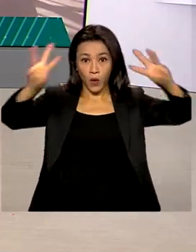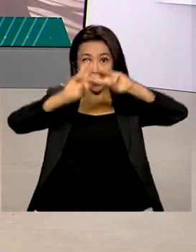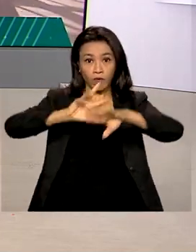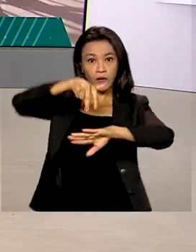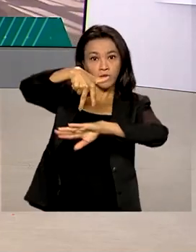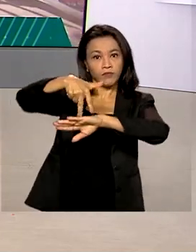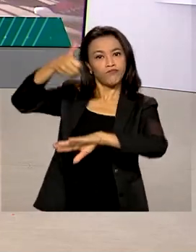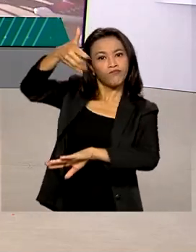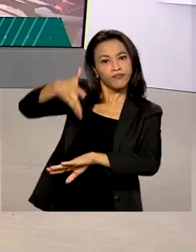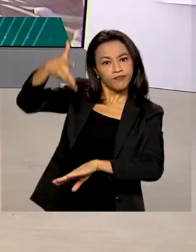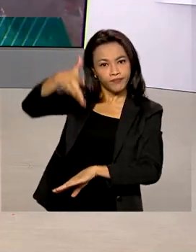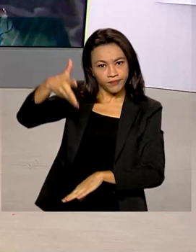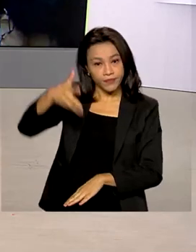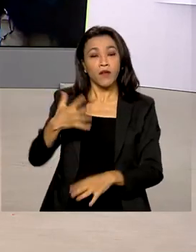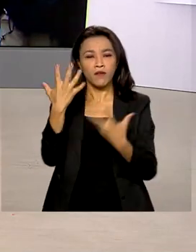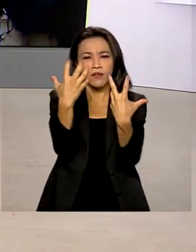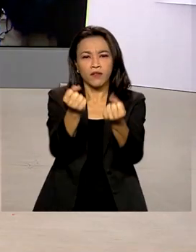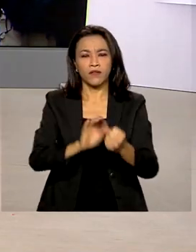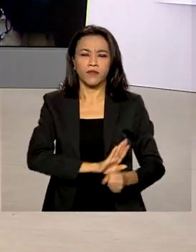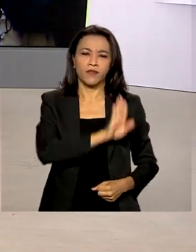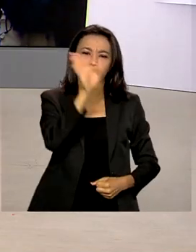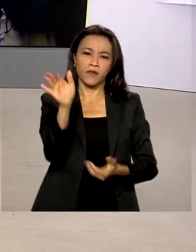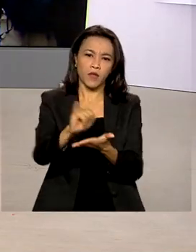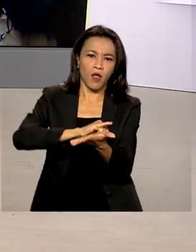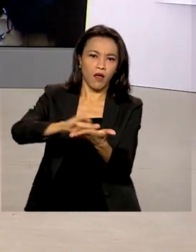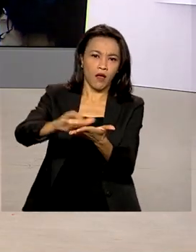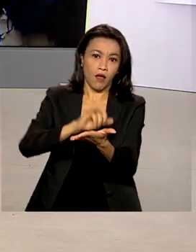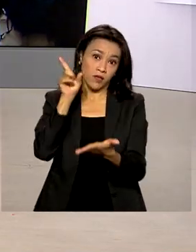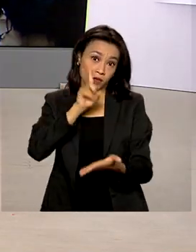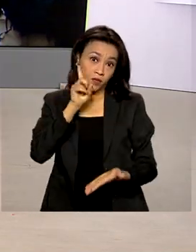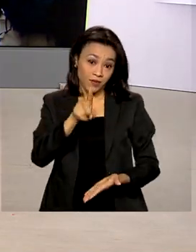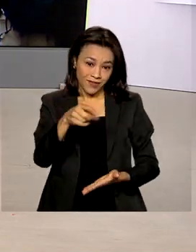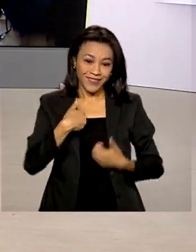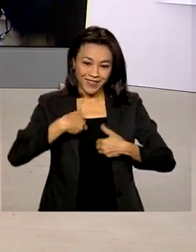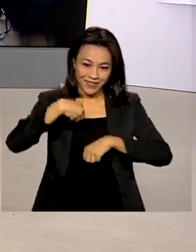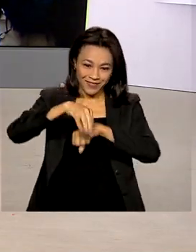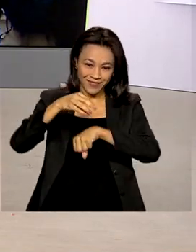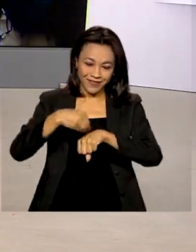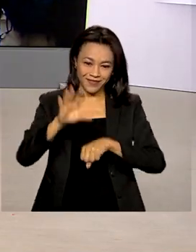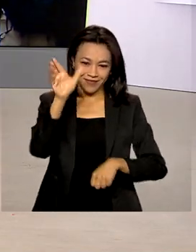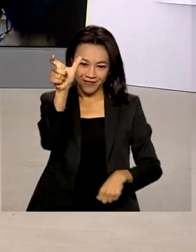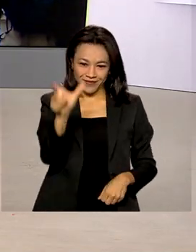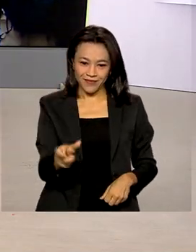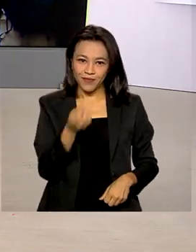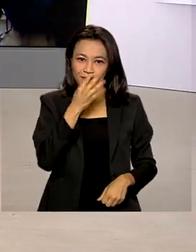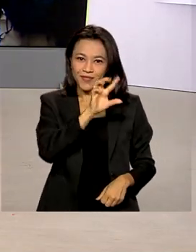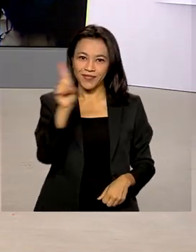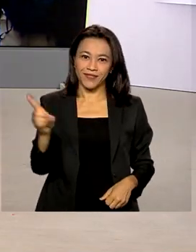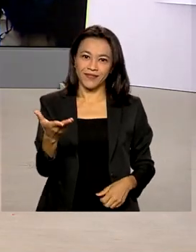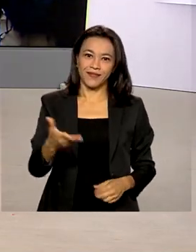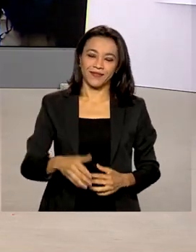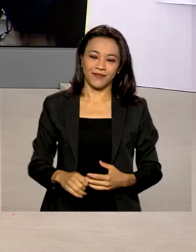ao vivo a Nova York, o repórter Dimas Solde está lá e tem os detalhes para a gente. Oi, Dimas, bom dia.